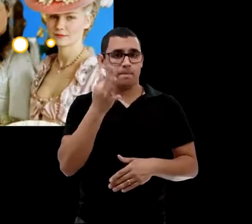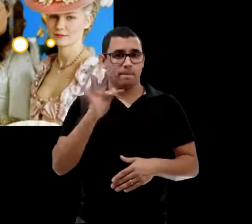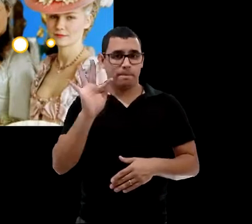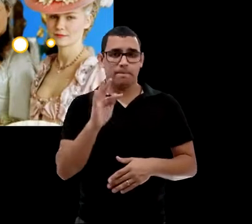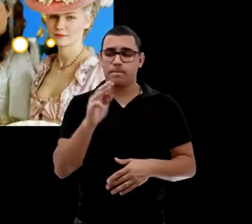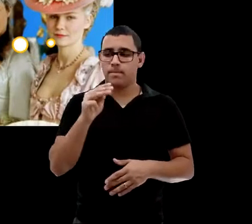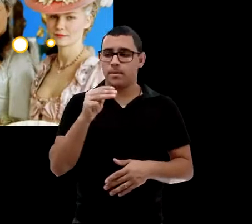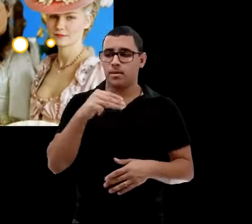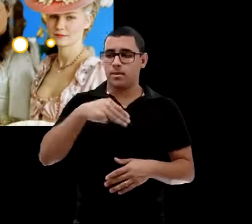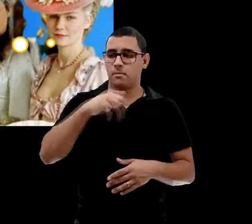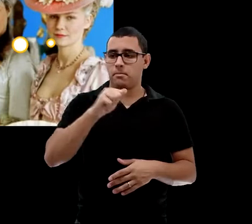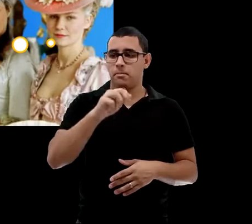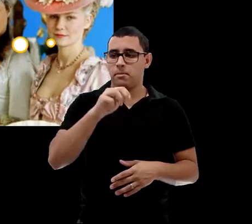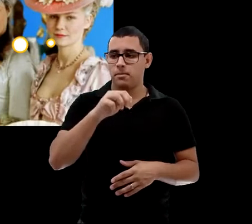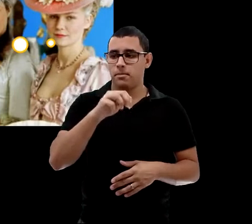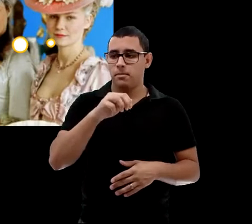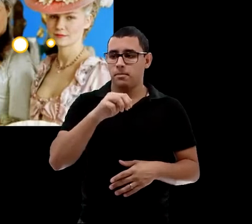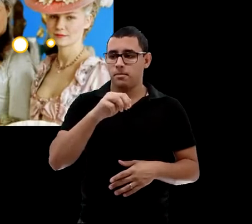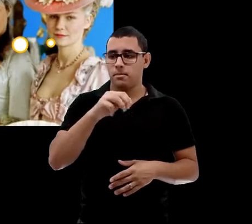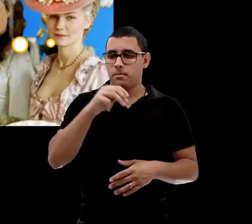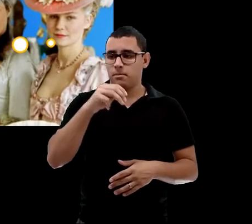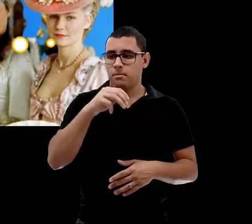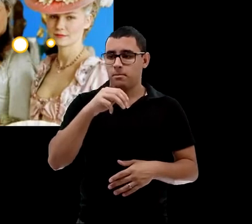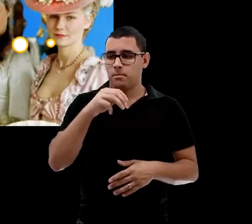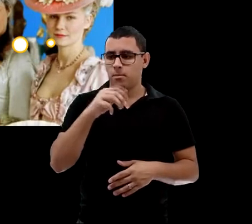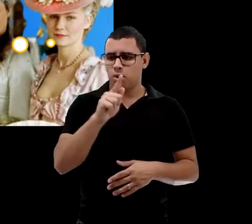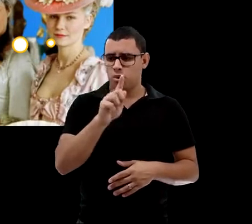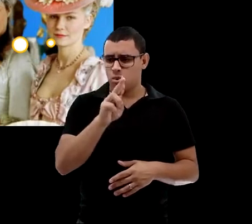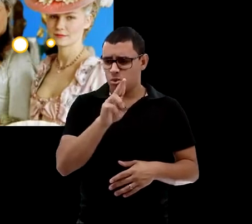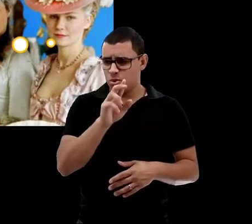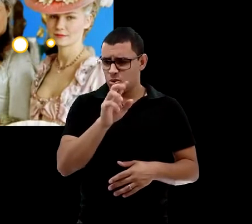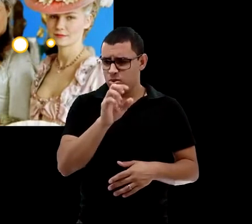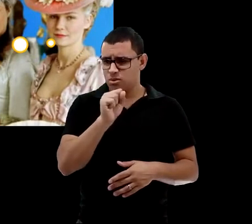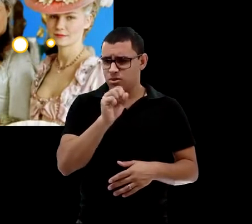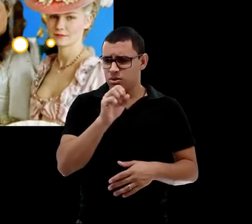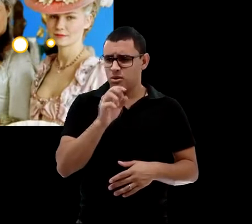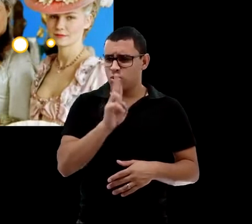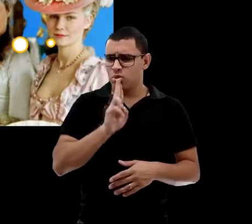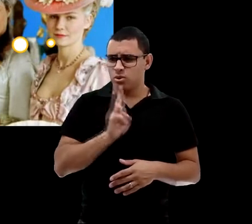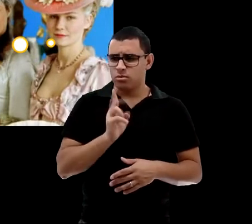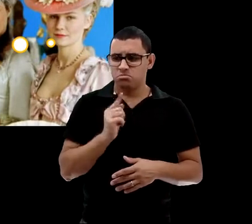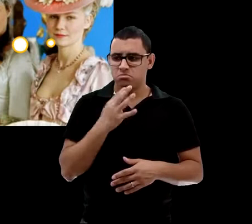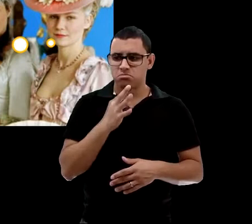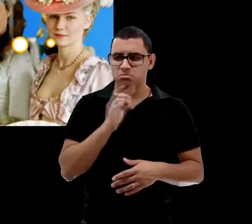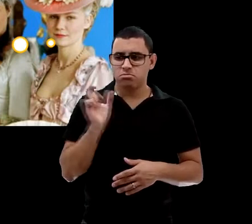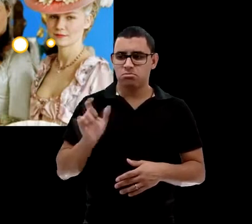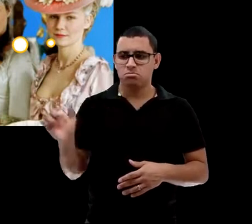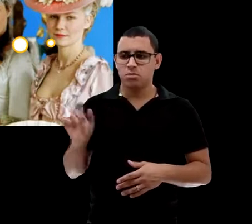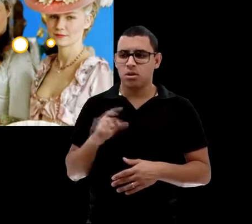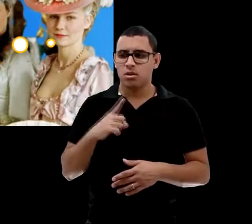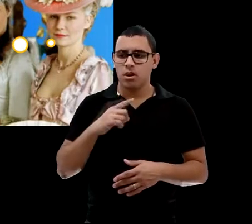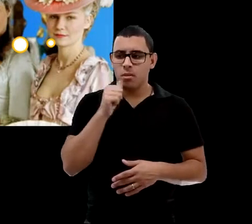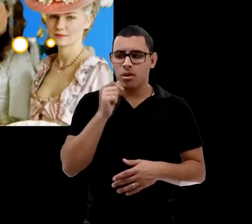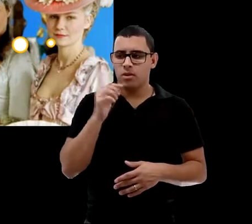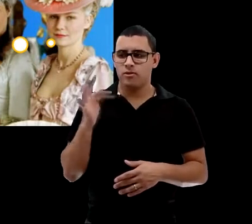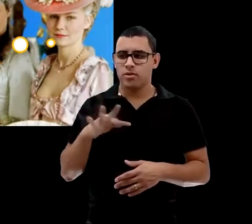naquela época foi uma francesa chamada Mary Gouze, né? Gouze, também conhecida como Olympe Gouze, que lutou